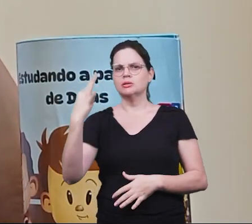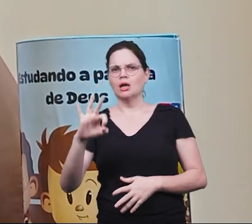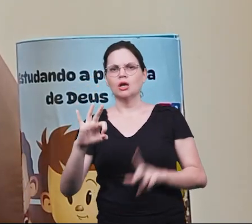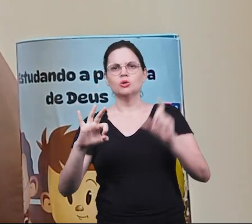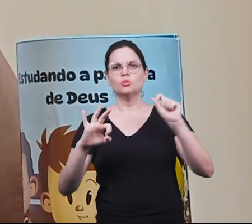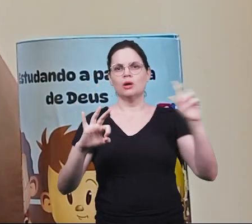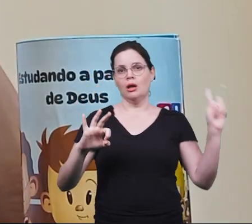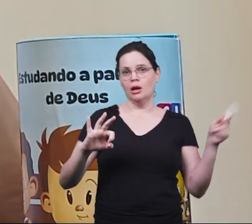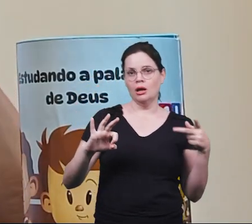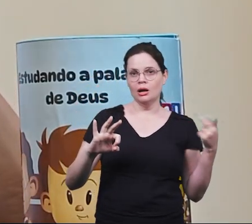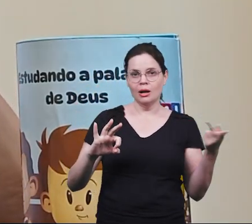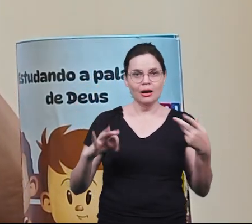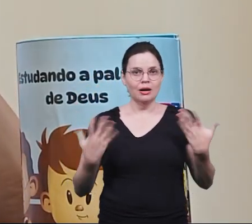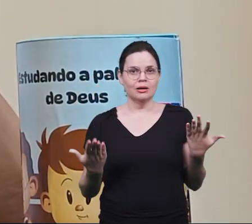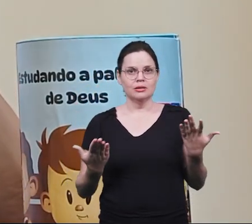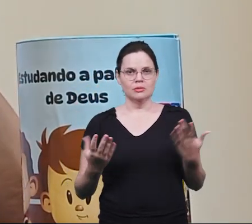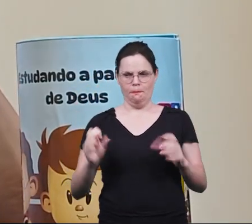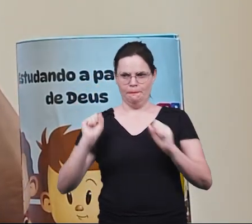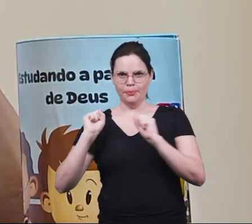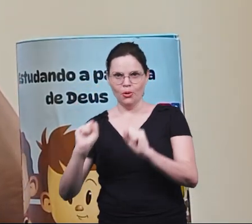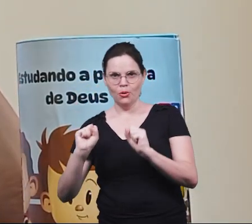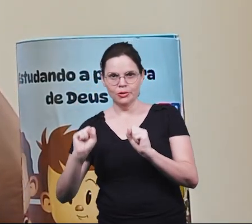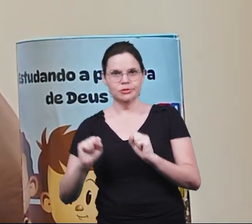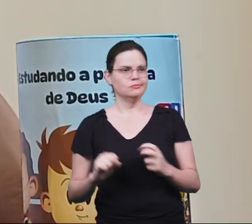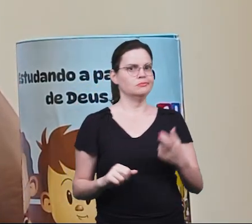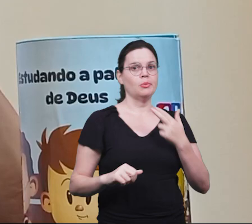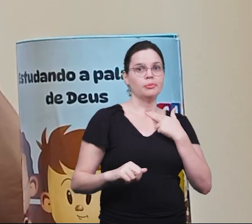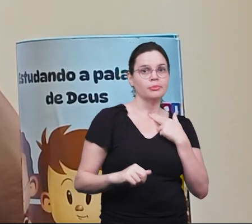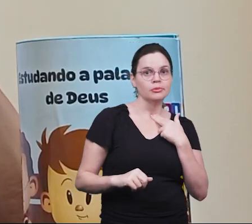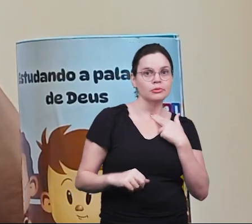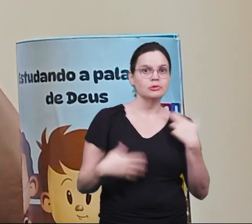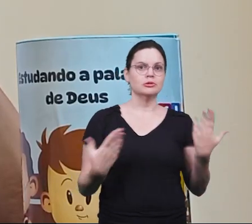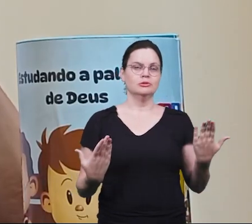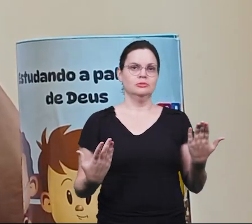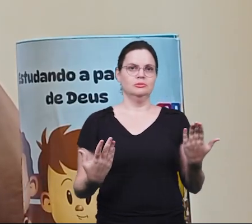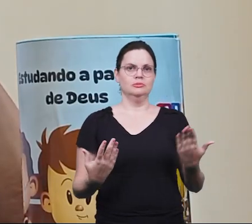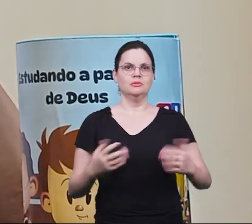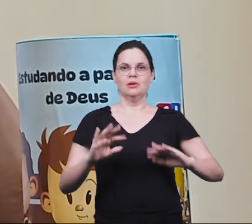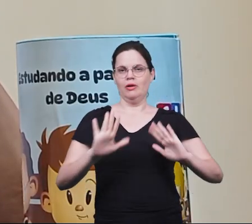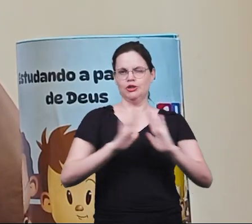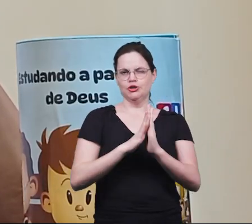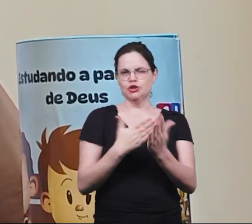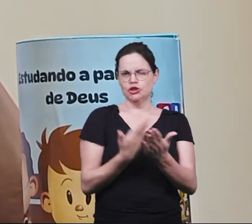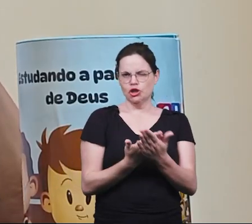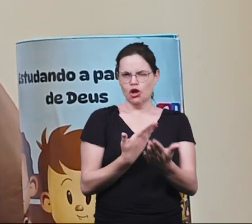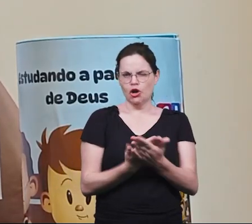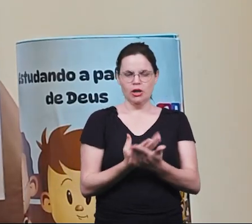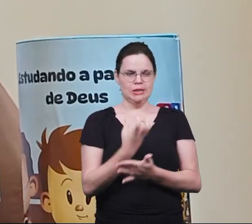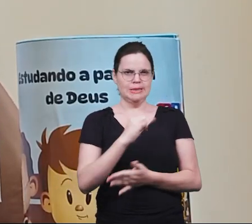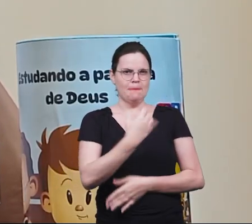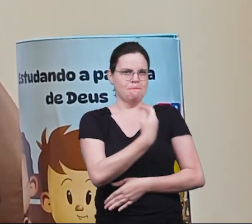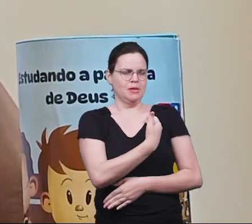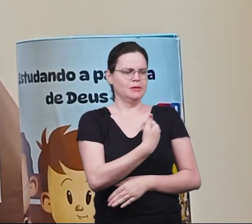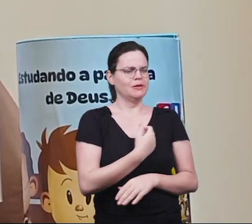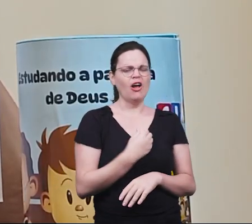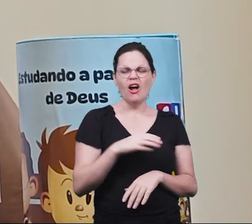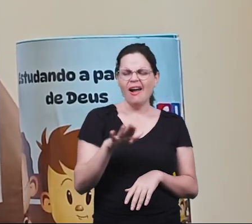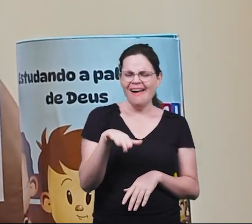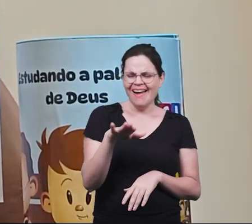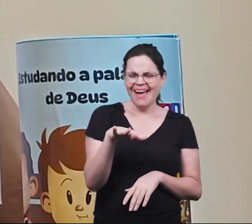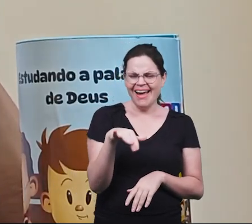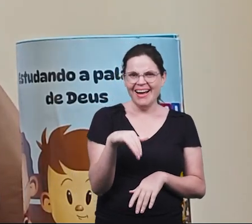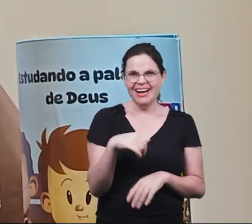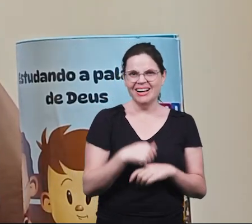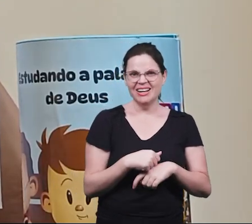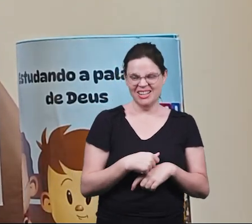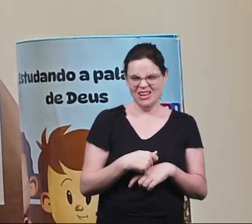não é certo. Aquilo que podemos e o que não podemos fazer. Então, quando na escola aquele amigo chegar e falar assim,